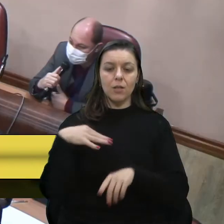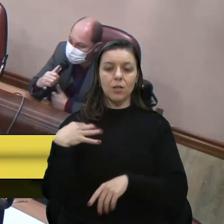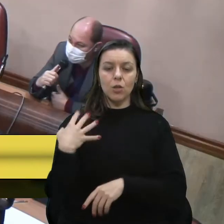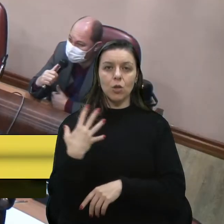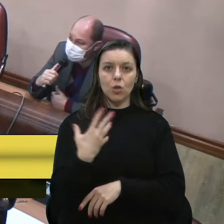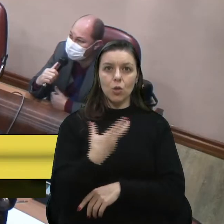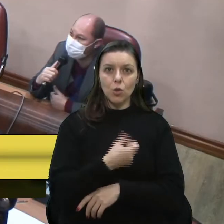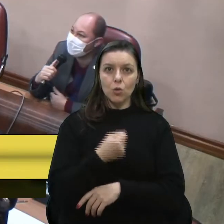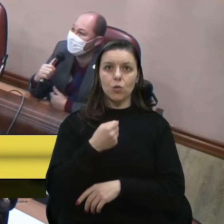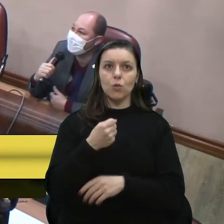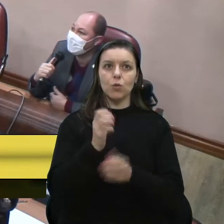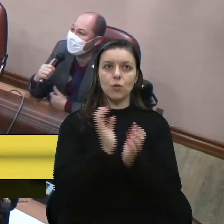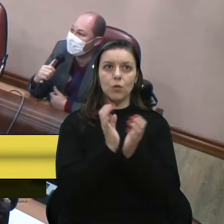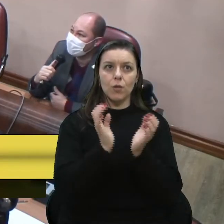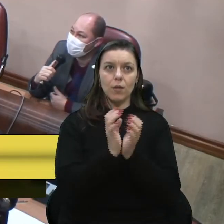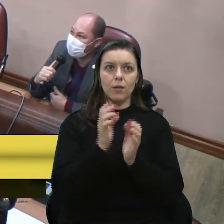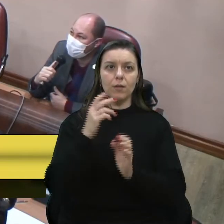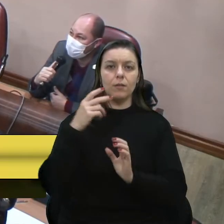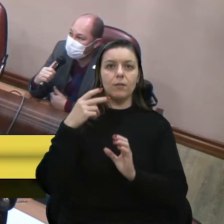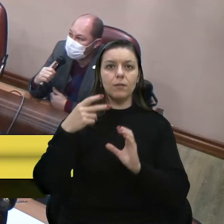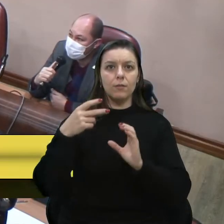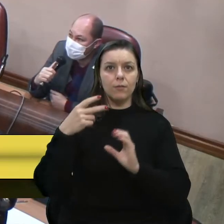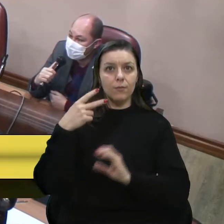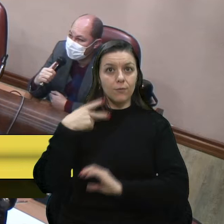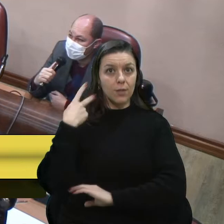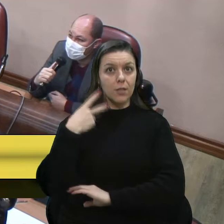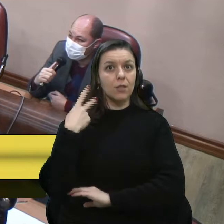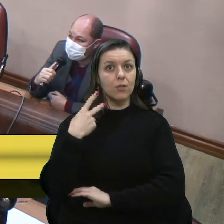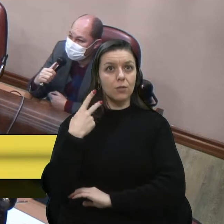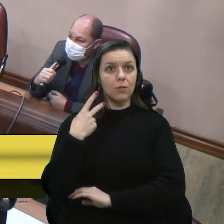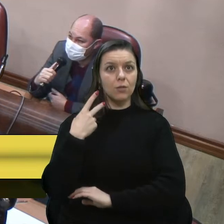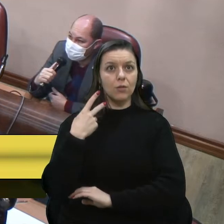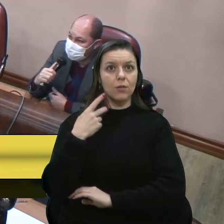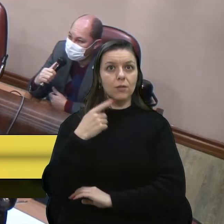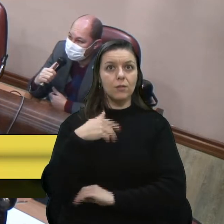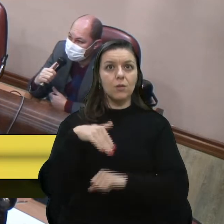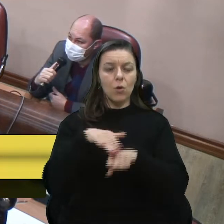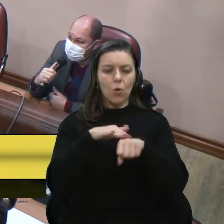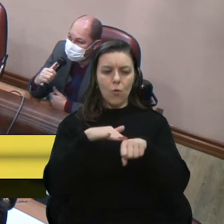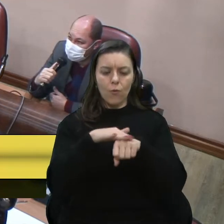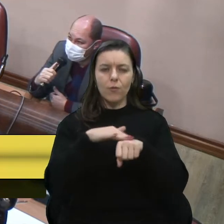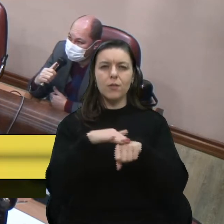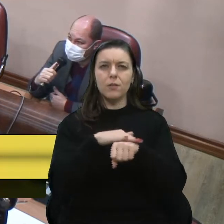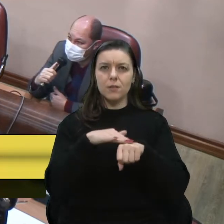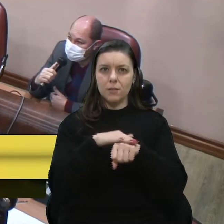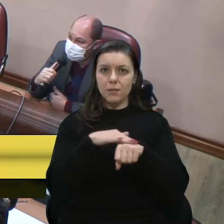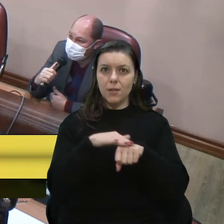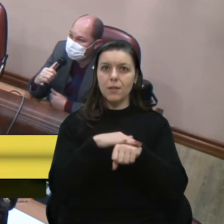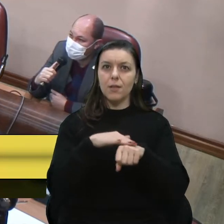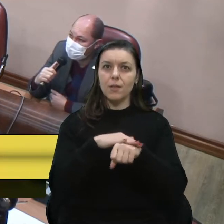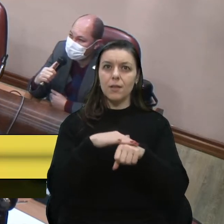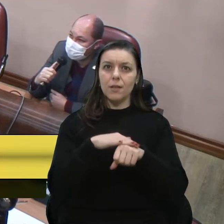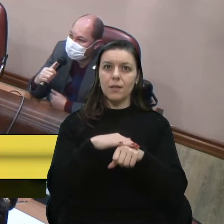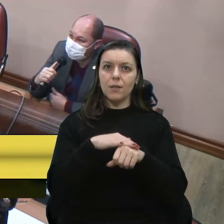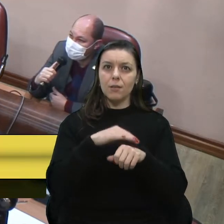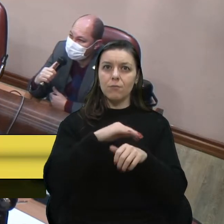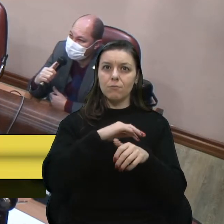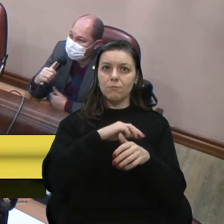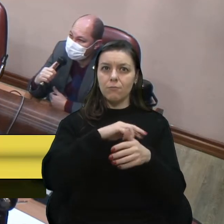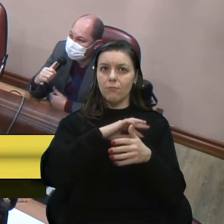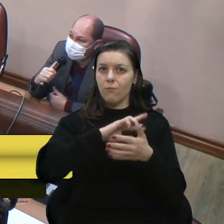colegas vereadores, a qual conversei com a maioria de todos